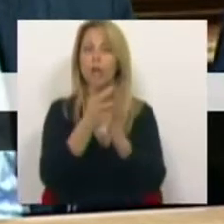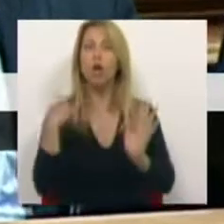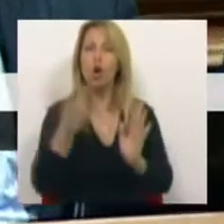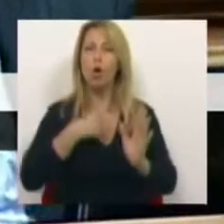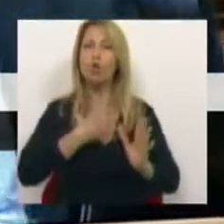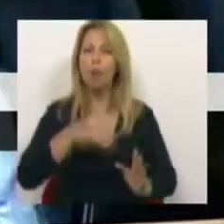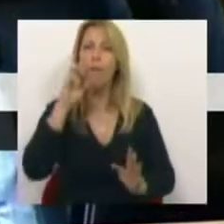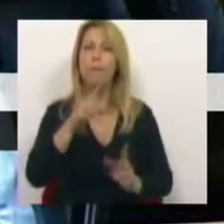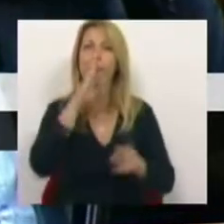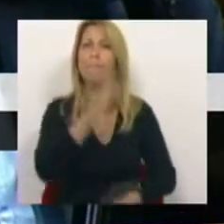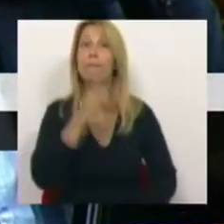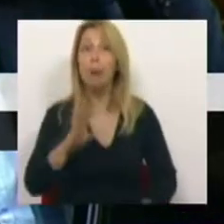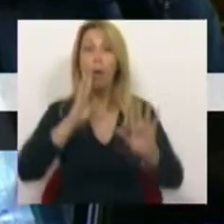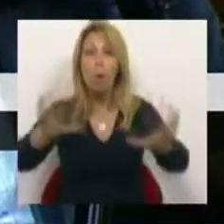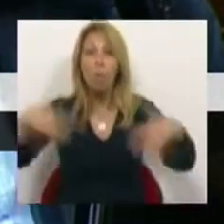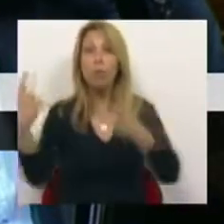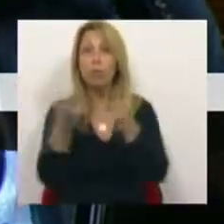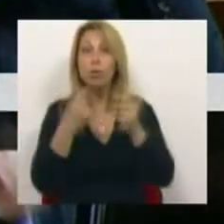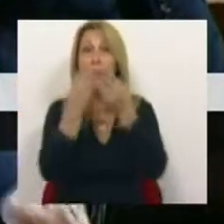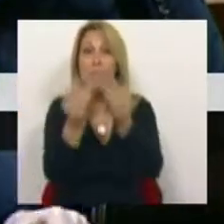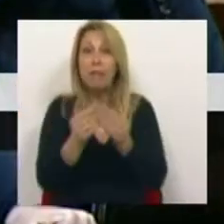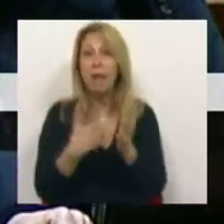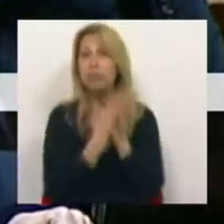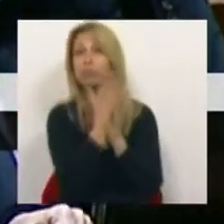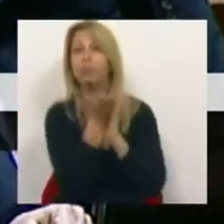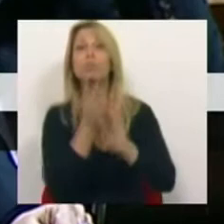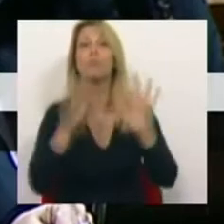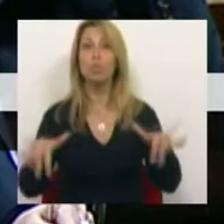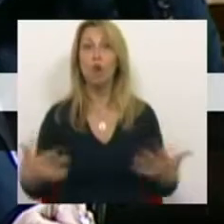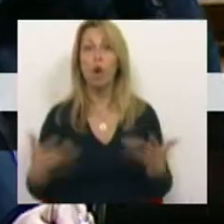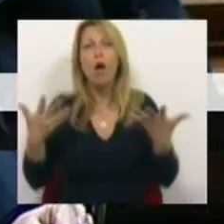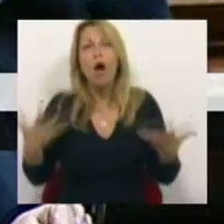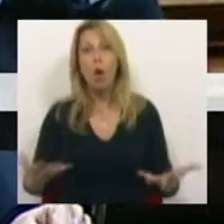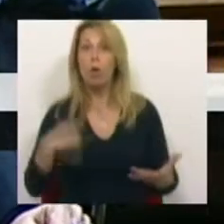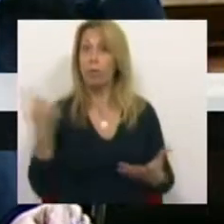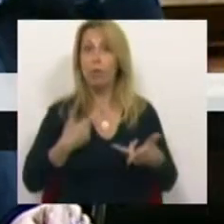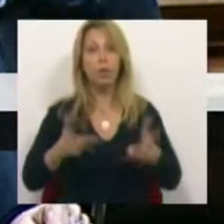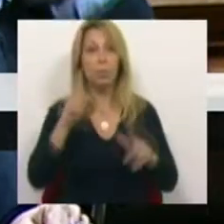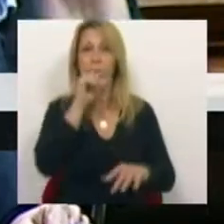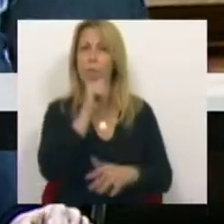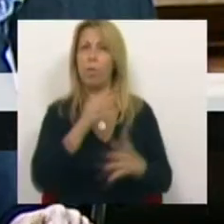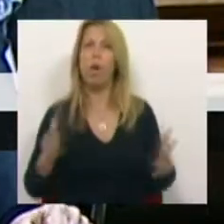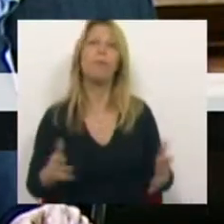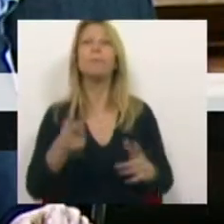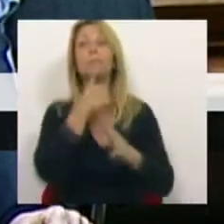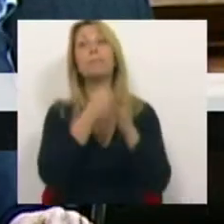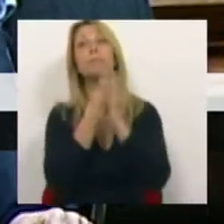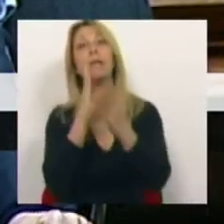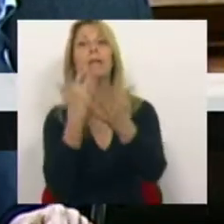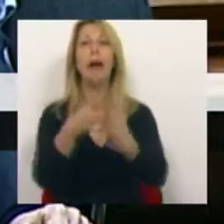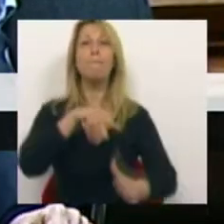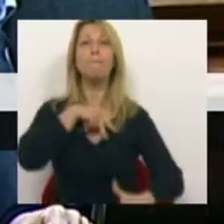E podemos discutir todas essas matérias. Agora, o que nós não estamos disponíveis é para medidas que permeiam